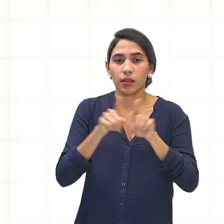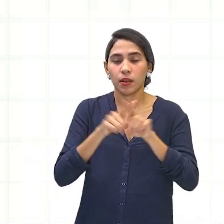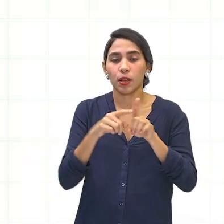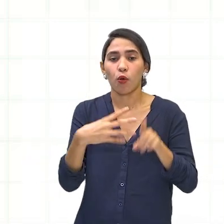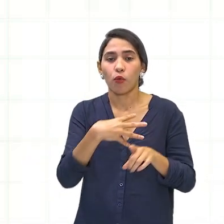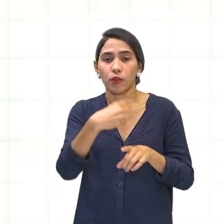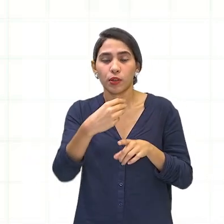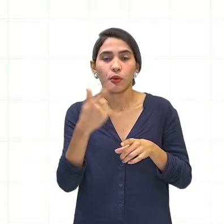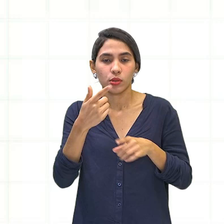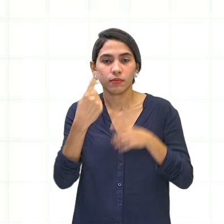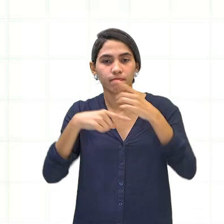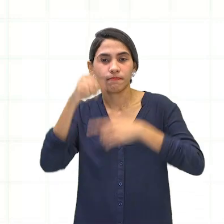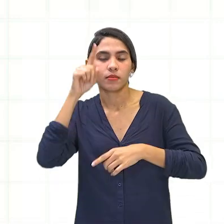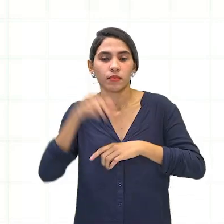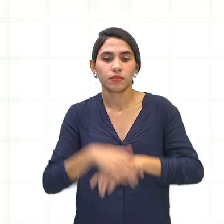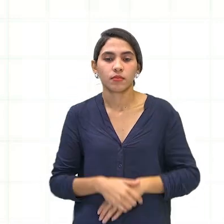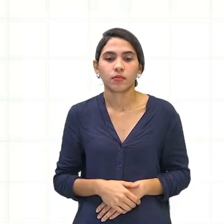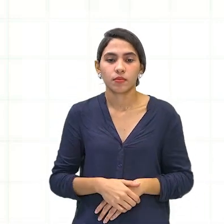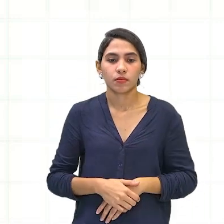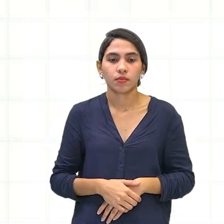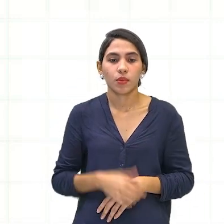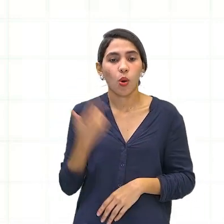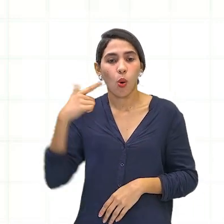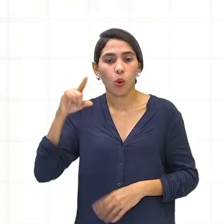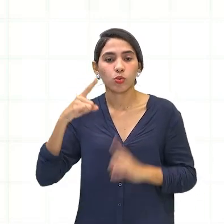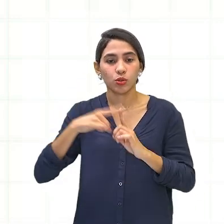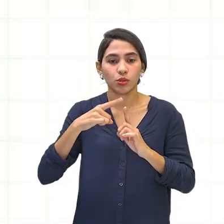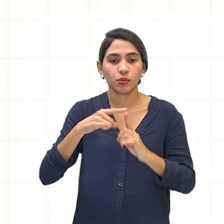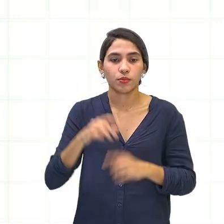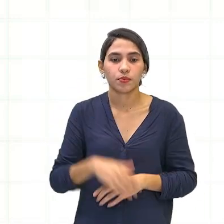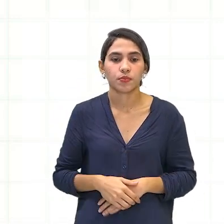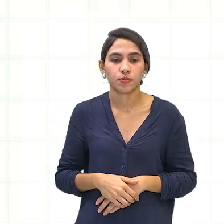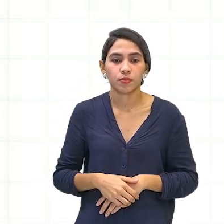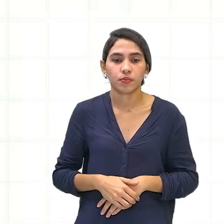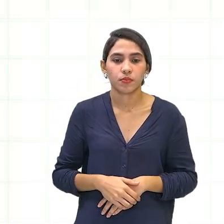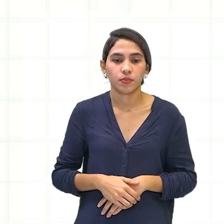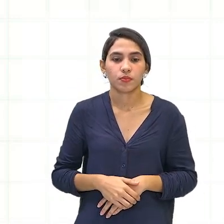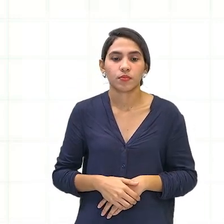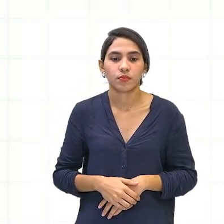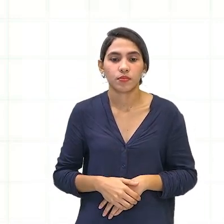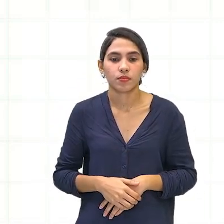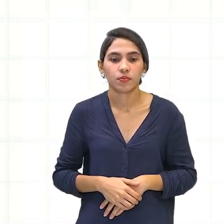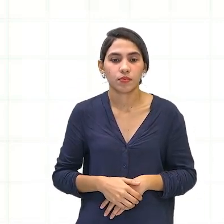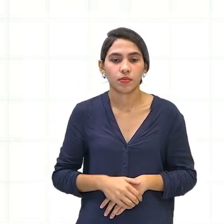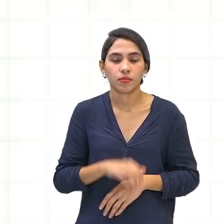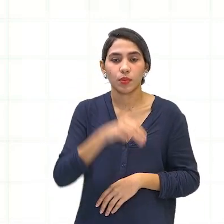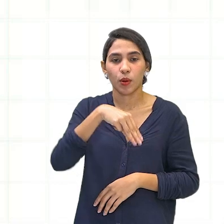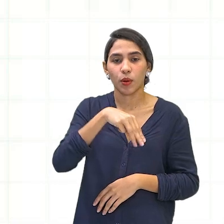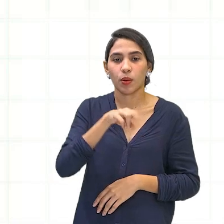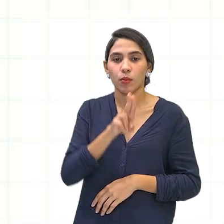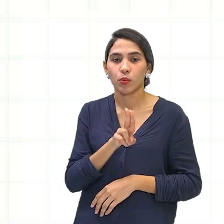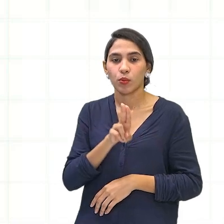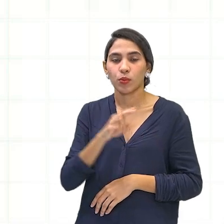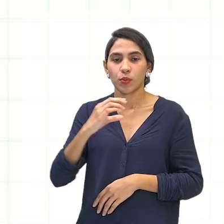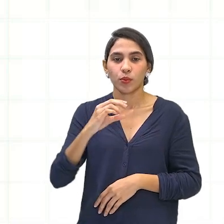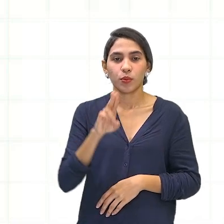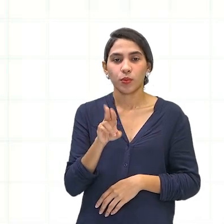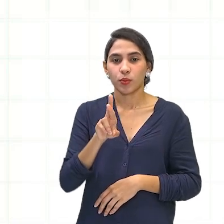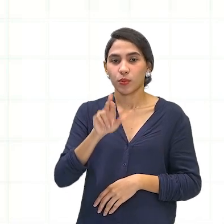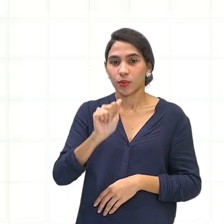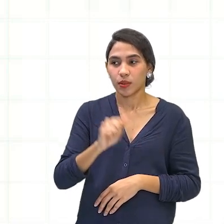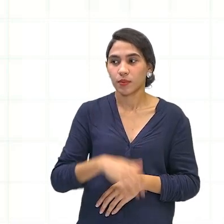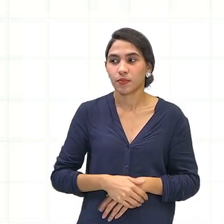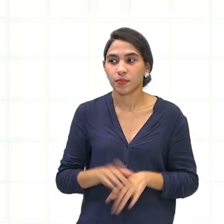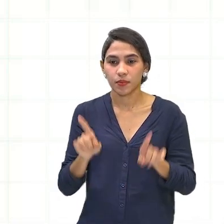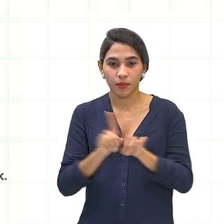vai terminar de se desenvolver ali. O outro representante que a gente encontra, nosso conhecido aqui, a mucura. certo? Vamos ter também